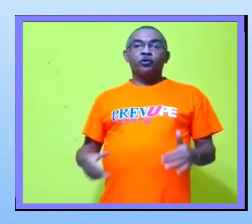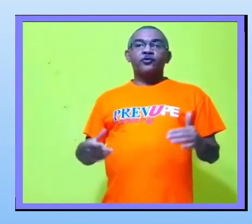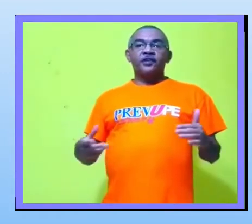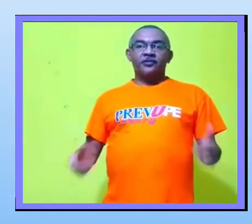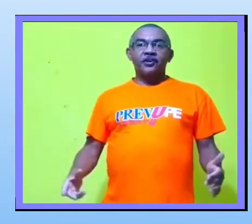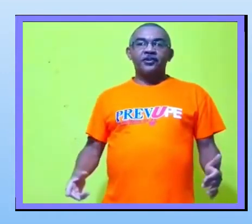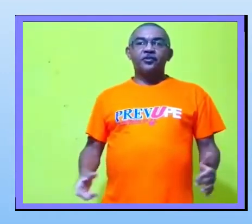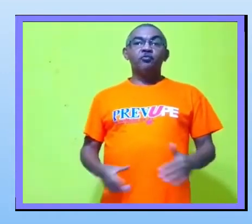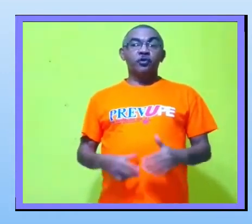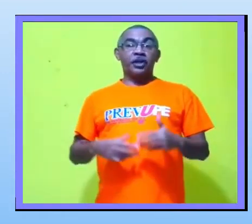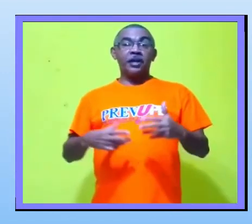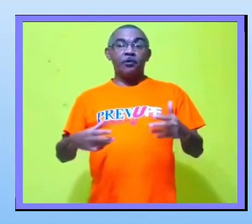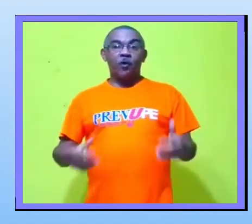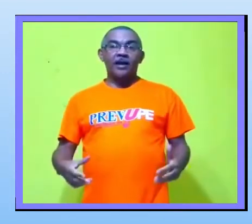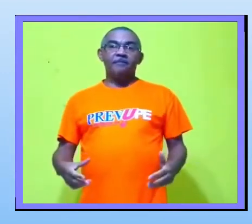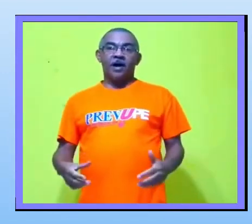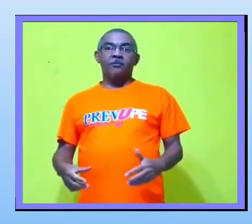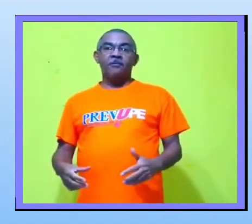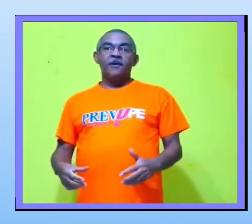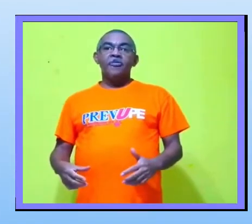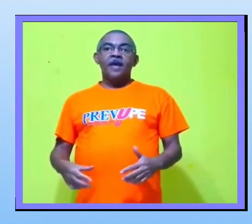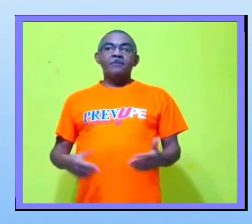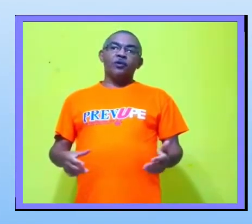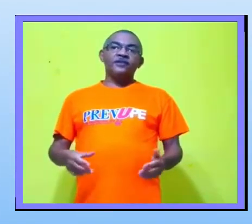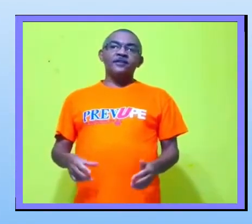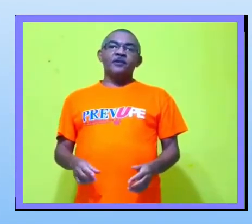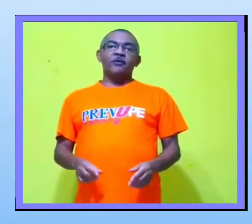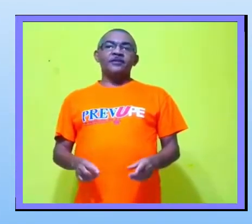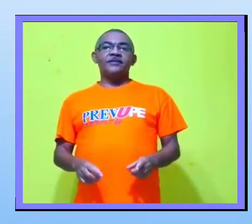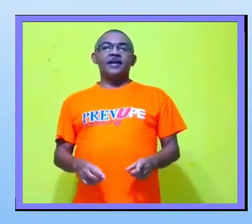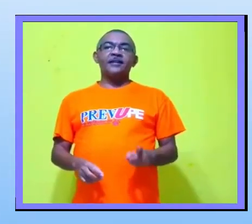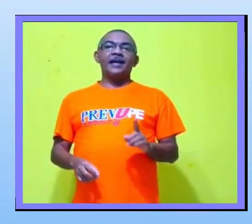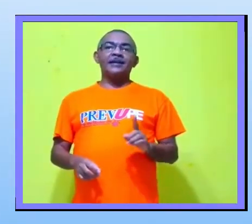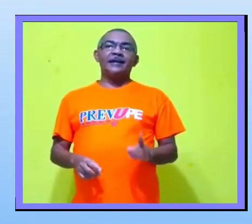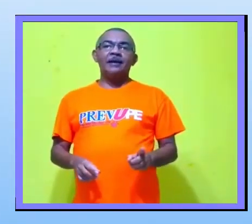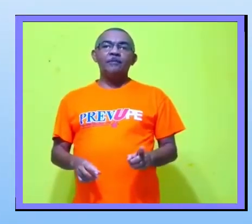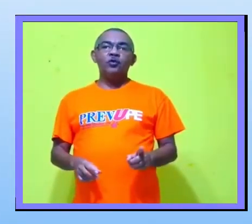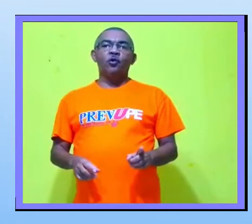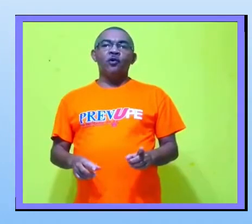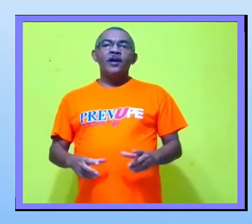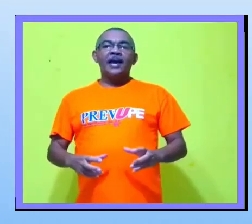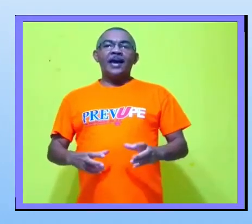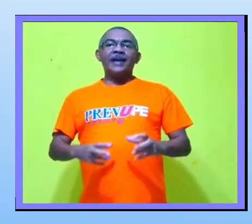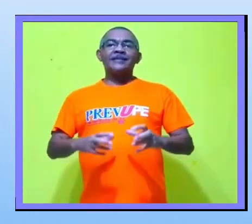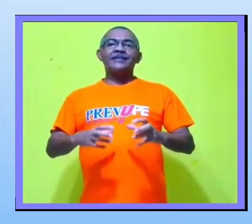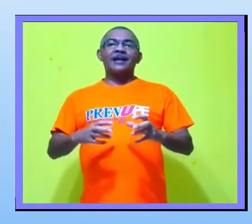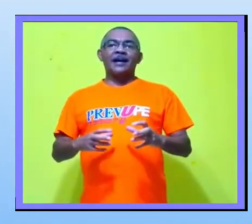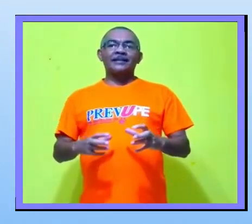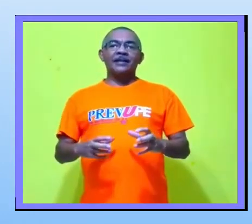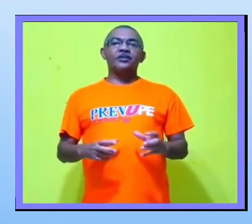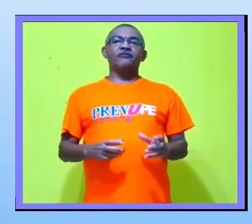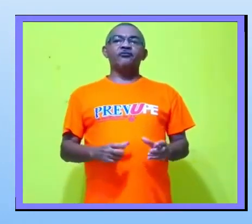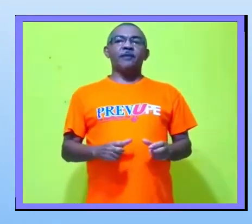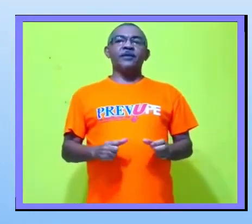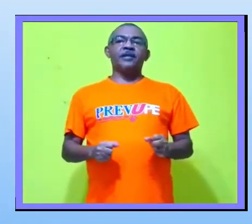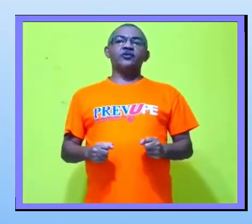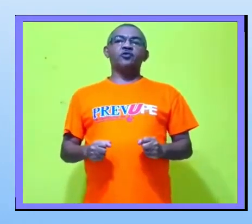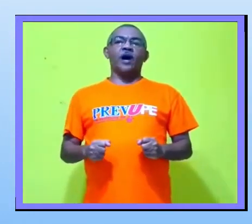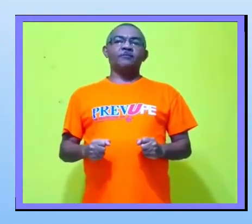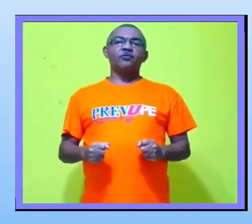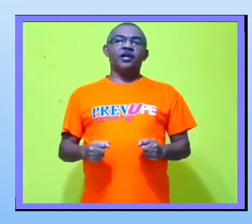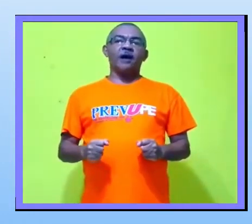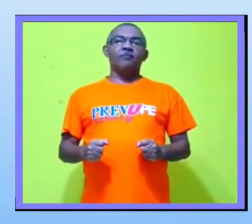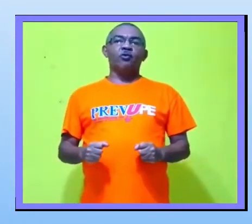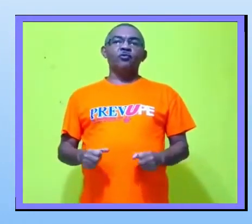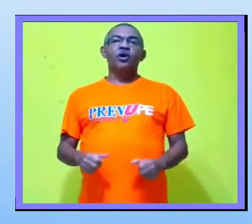Kekulé, outro cientista, um químico alemão, em 1857 ele determinou essas características fundamentais